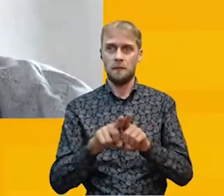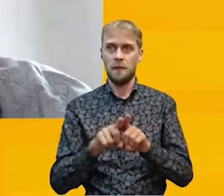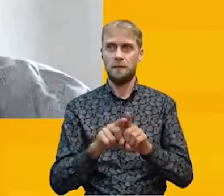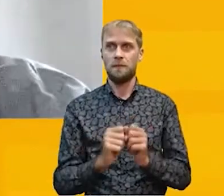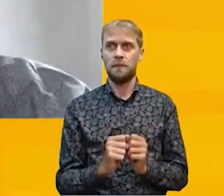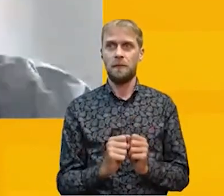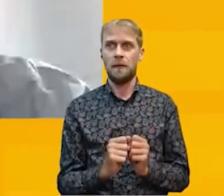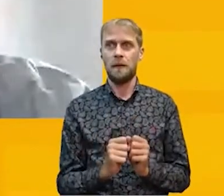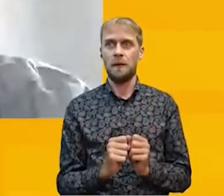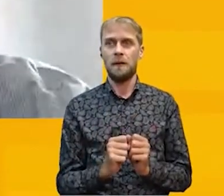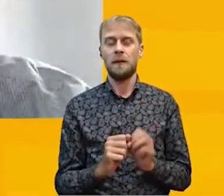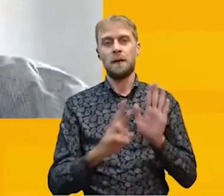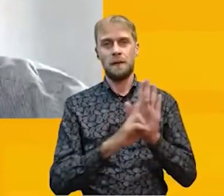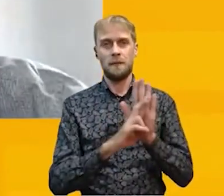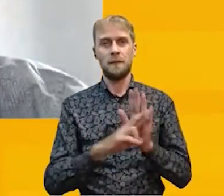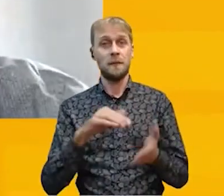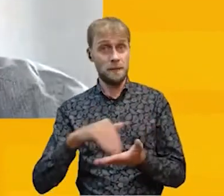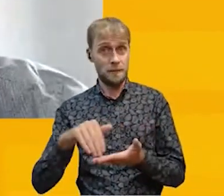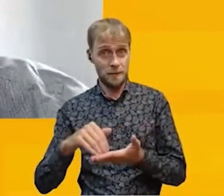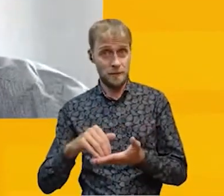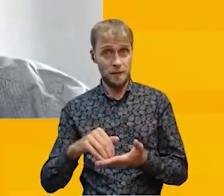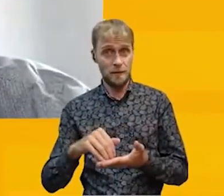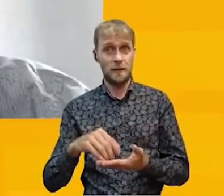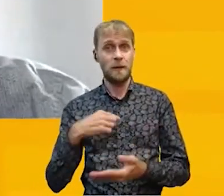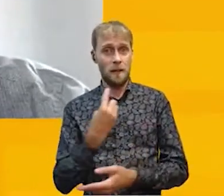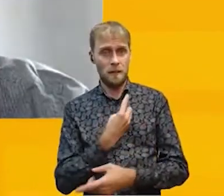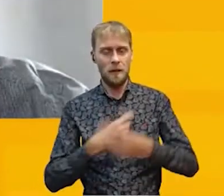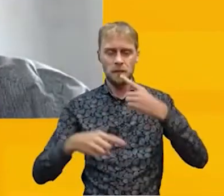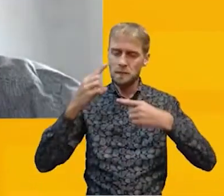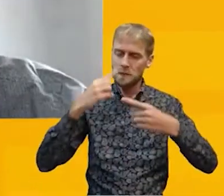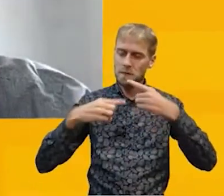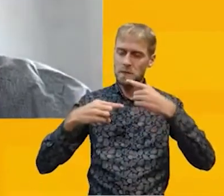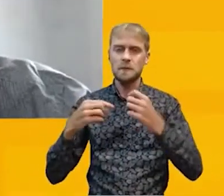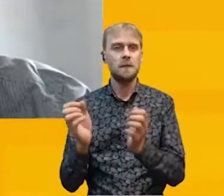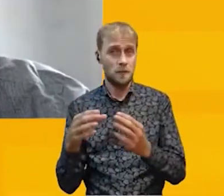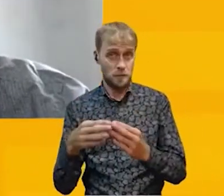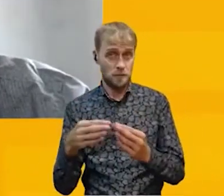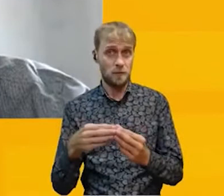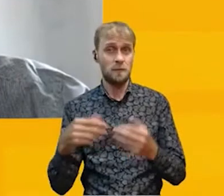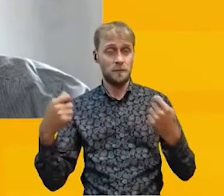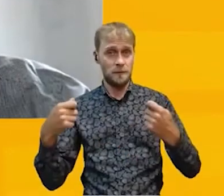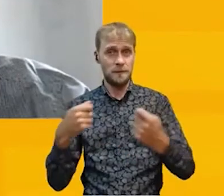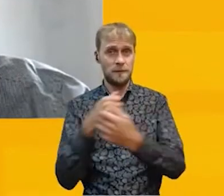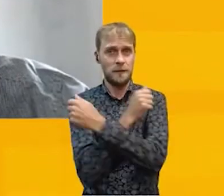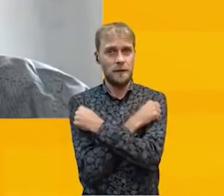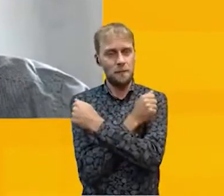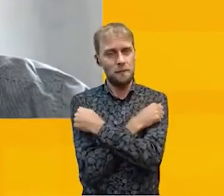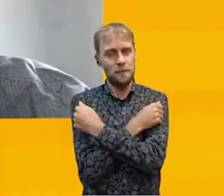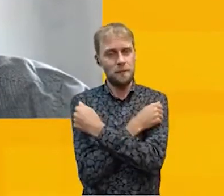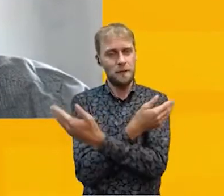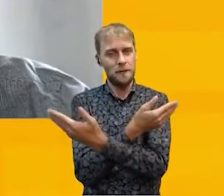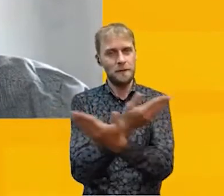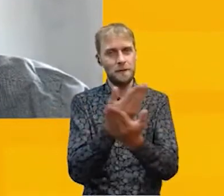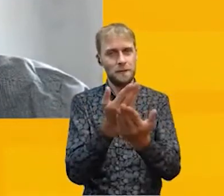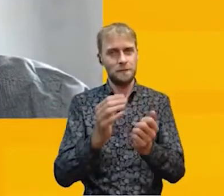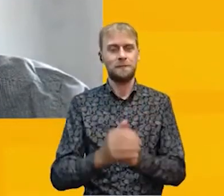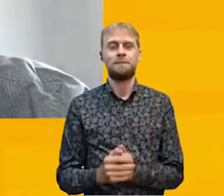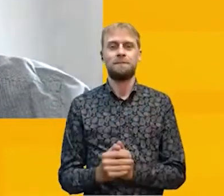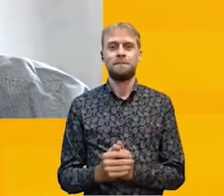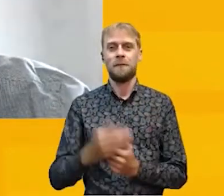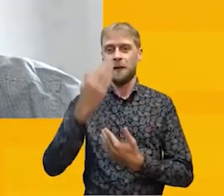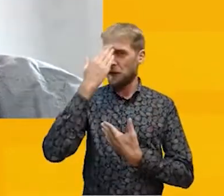representando a secretária e fico aqui para a gente gerar as discussões que o grupo precisa ter. Um abraço. Bom, obrigado, Livio,